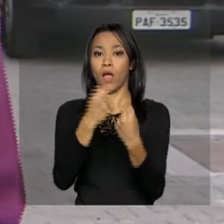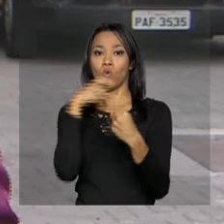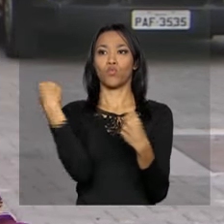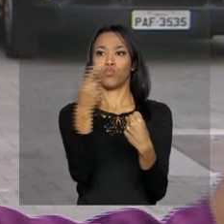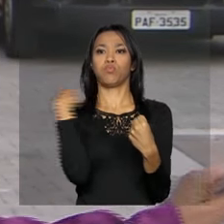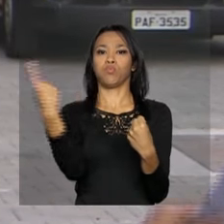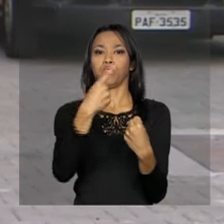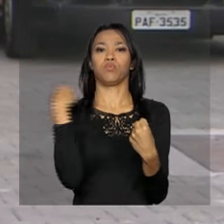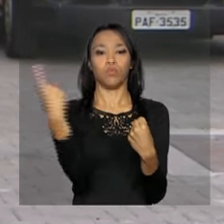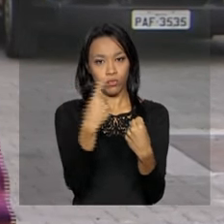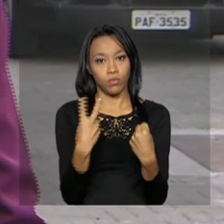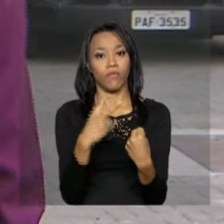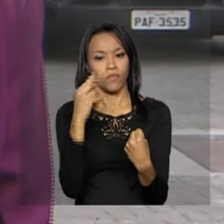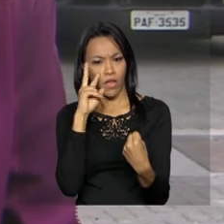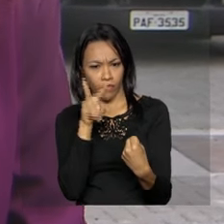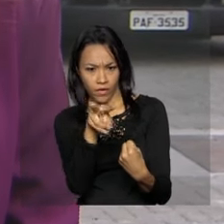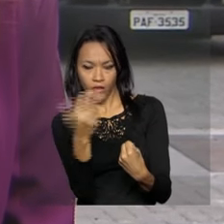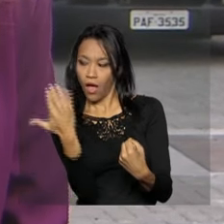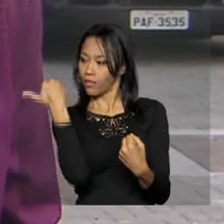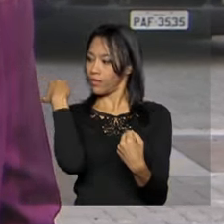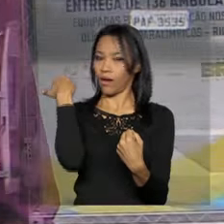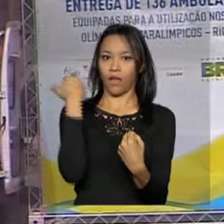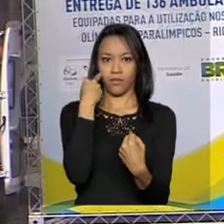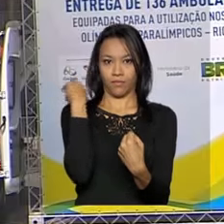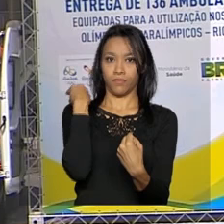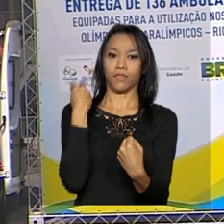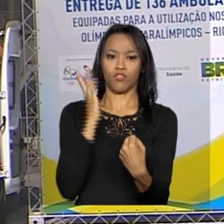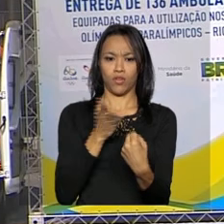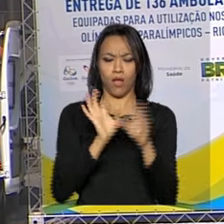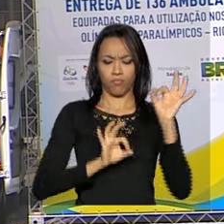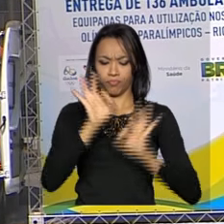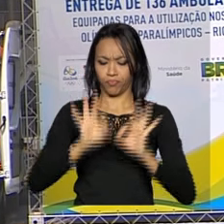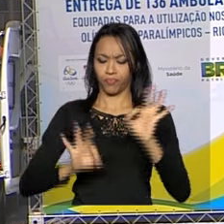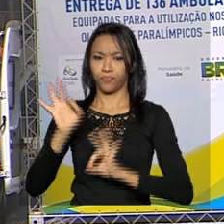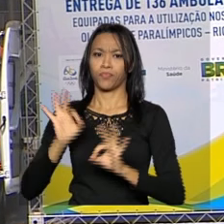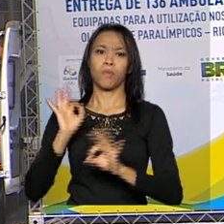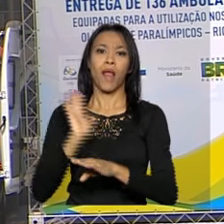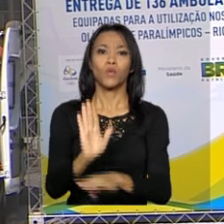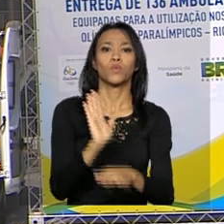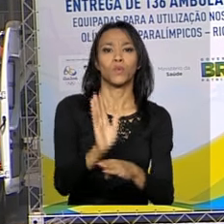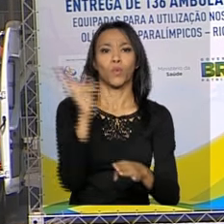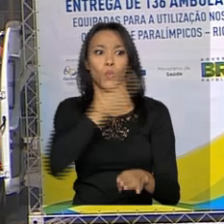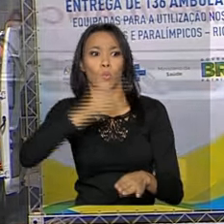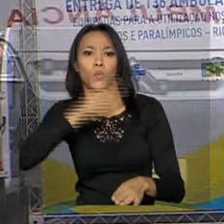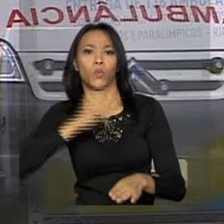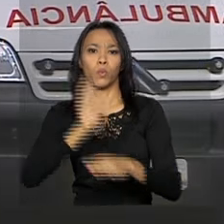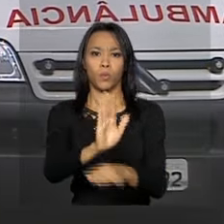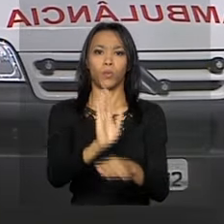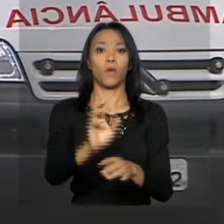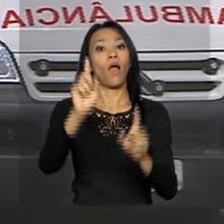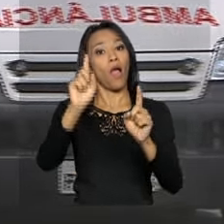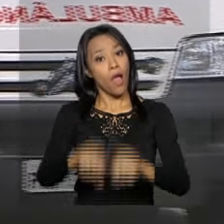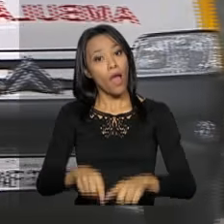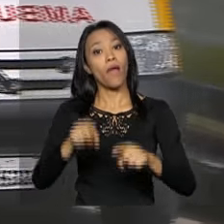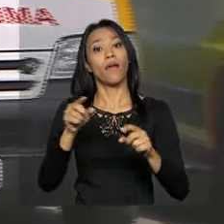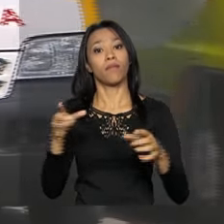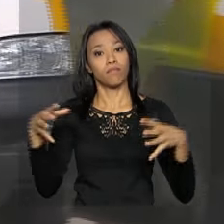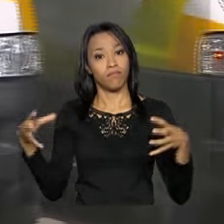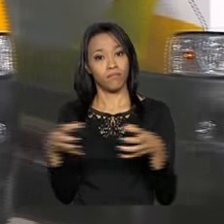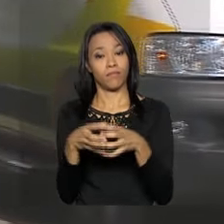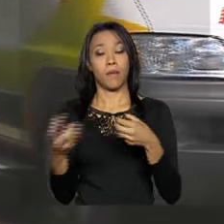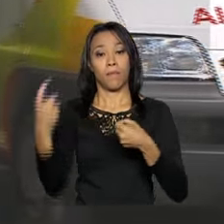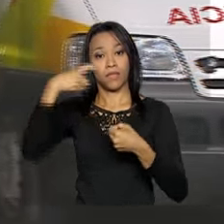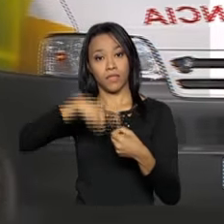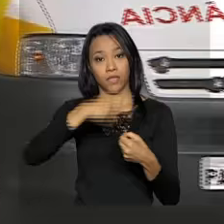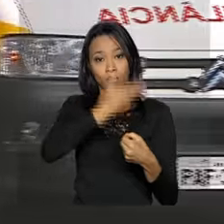Janeiro. A gente está vendo aqui algumas unidades aqui atrás, estão todas equipadas para atendimento de urgência. E essa entrega é parte de uma parceria entre o